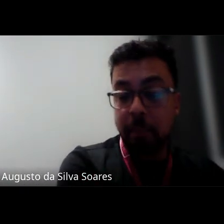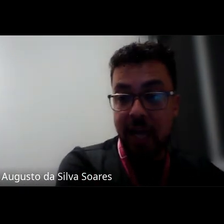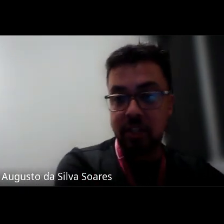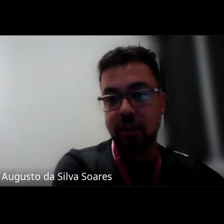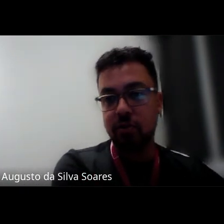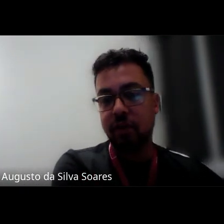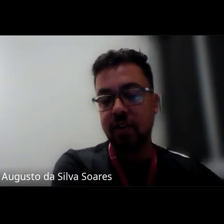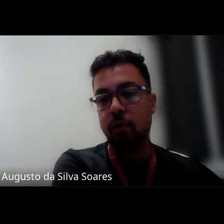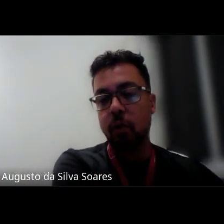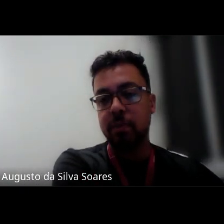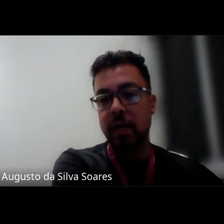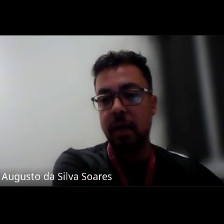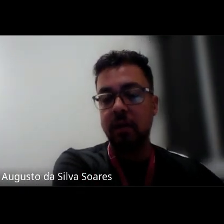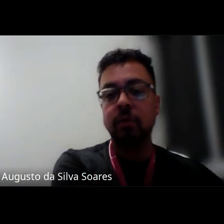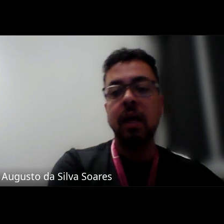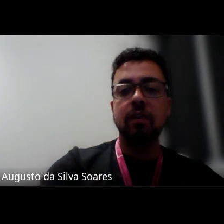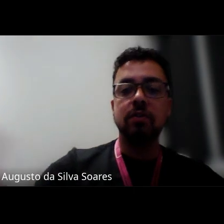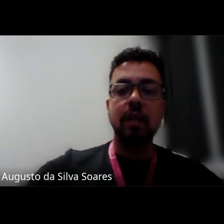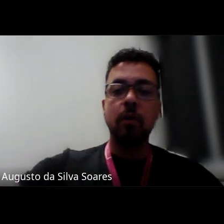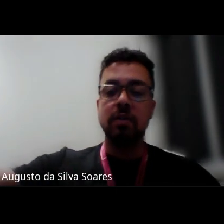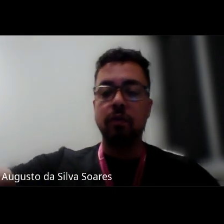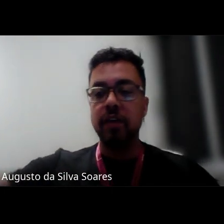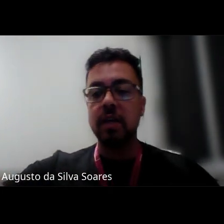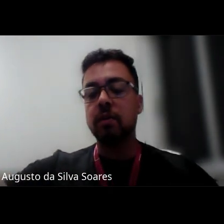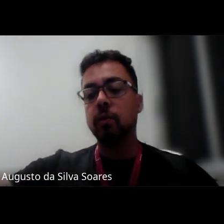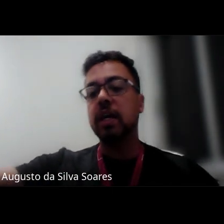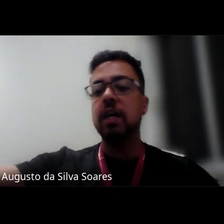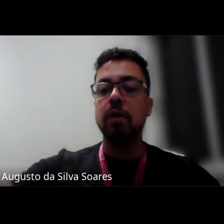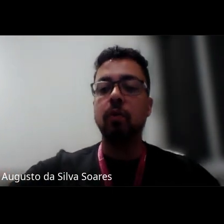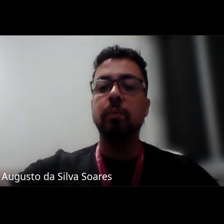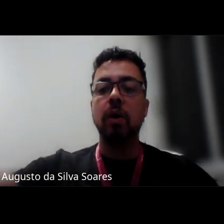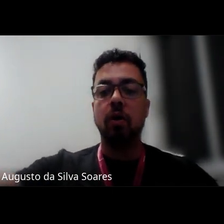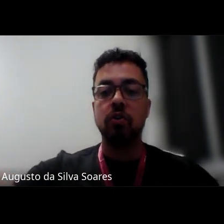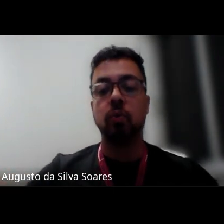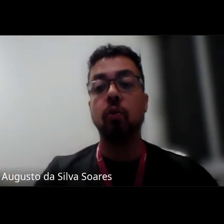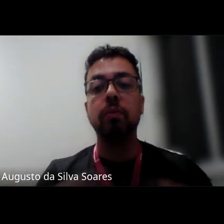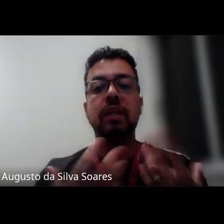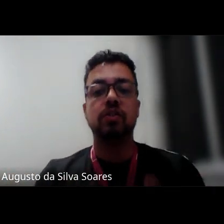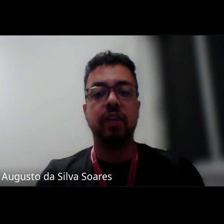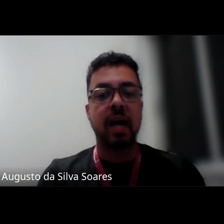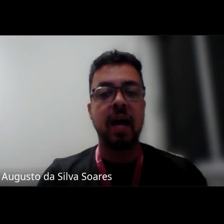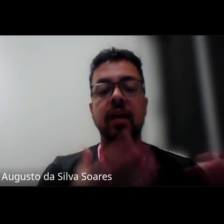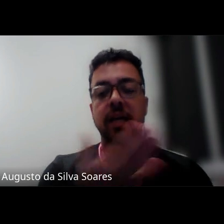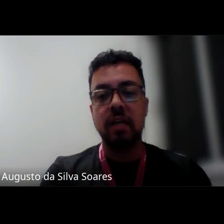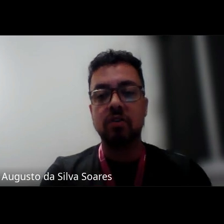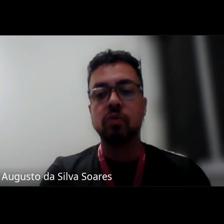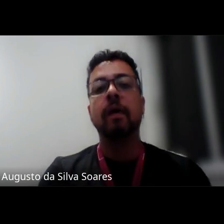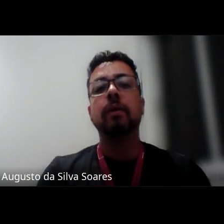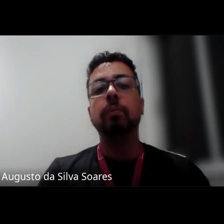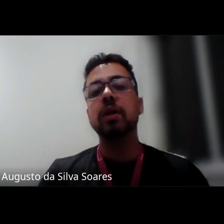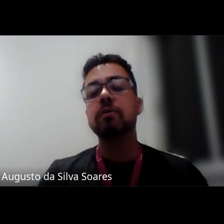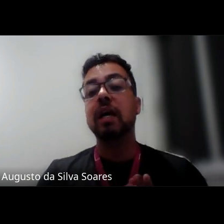àquela prática que eu estou fazendo como experimento. Então, se tem um risco físico, químico, biológico, como identificar